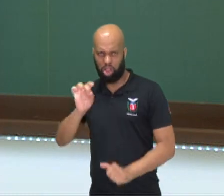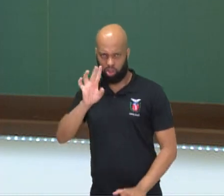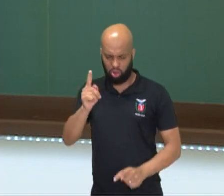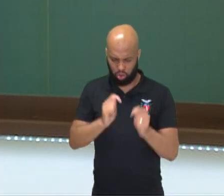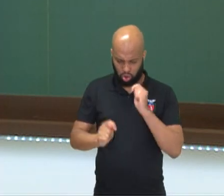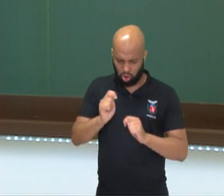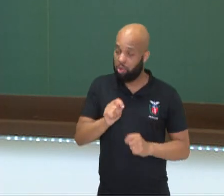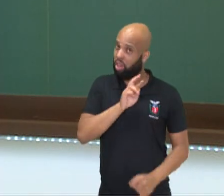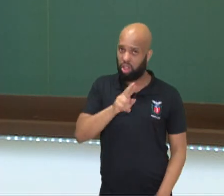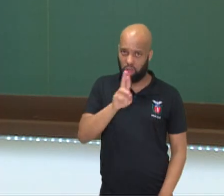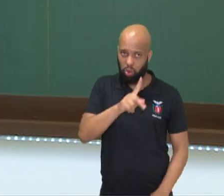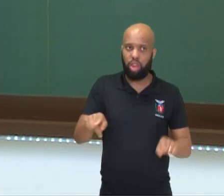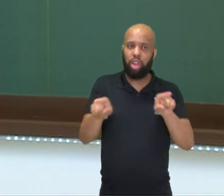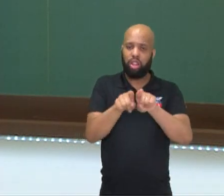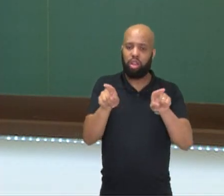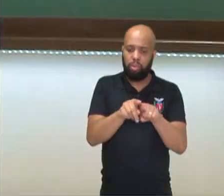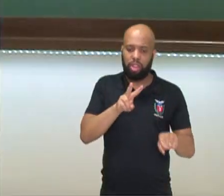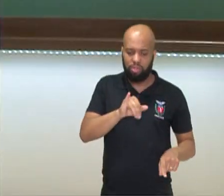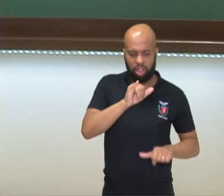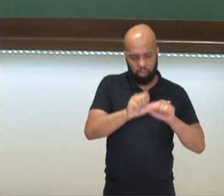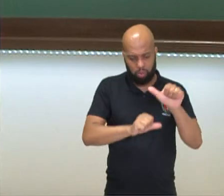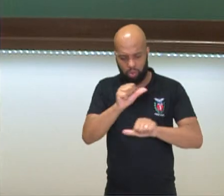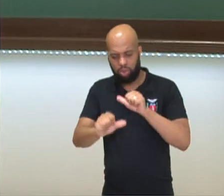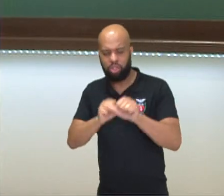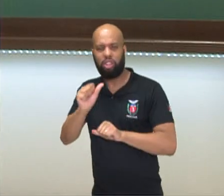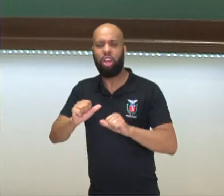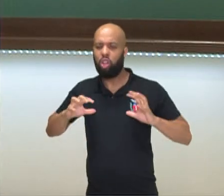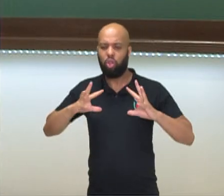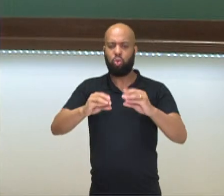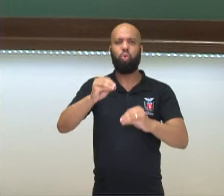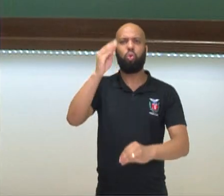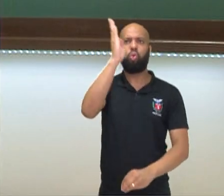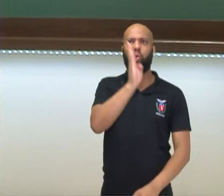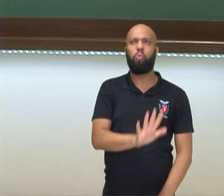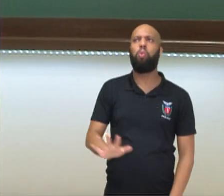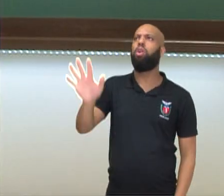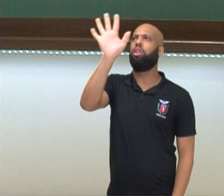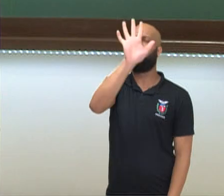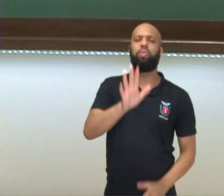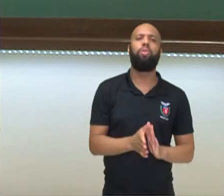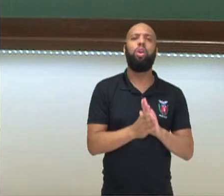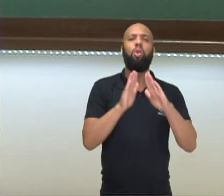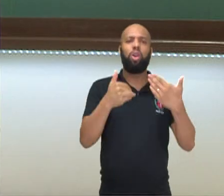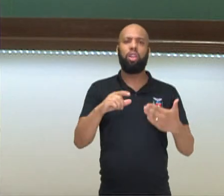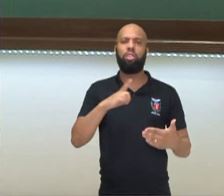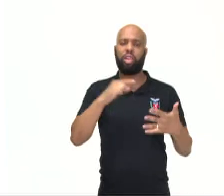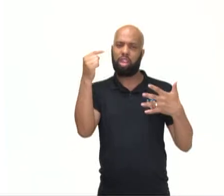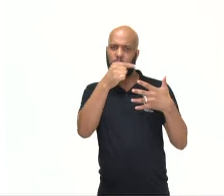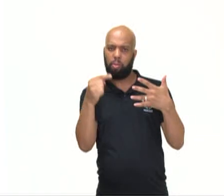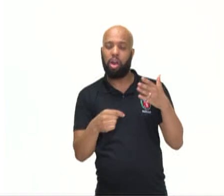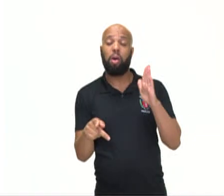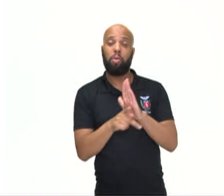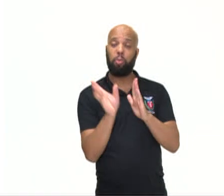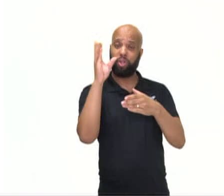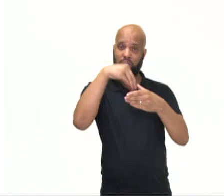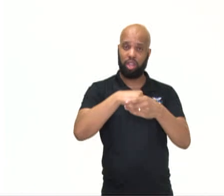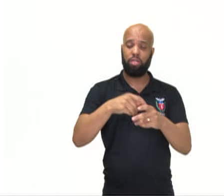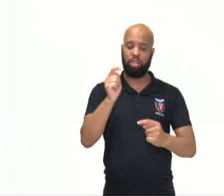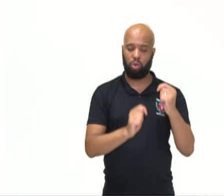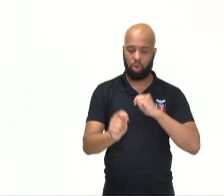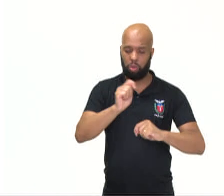a economia nacional, mas também o nosso território nacional. Com esse elemento na economia,